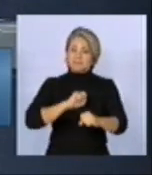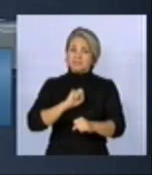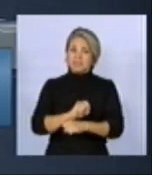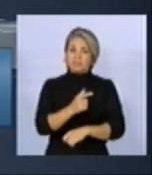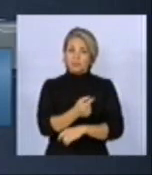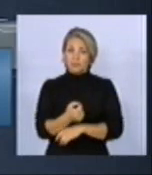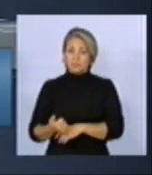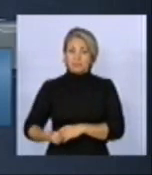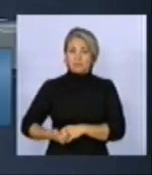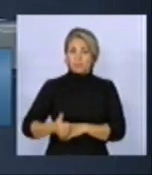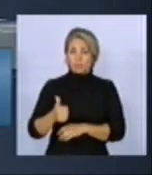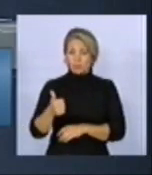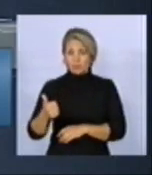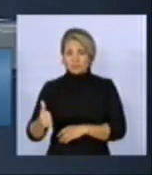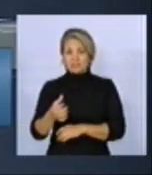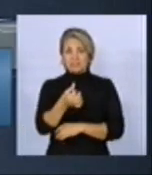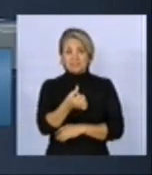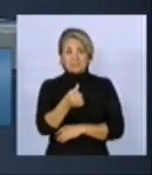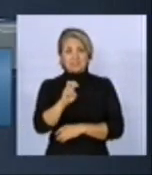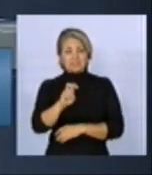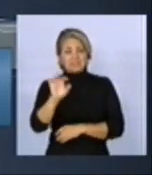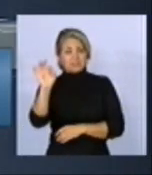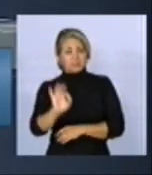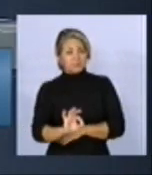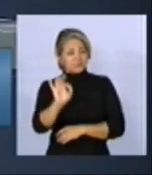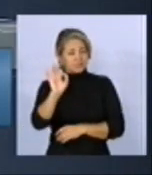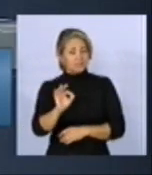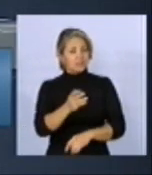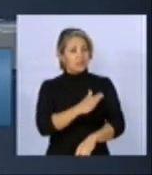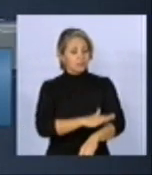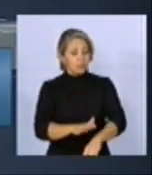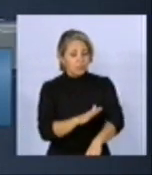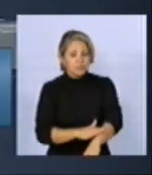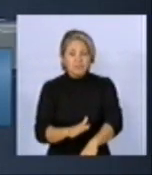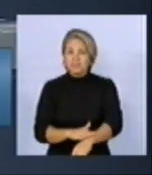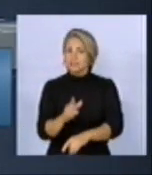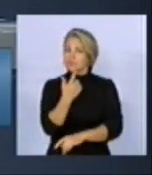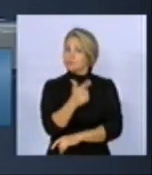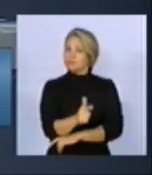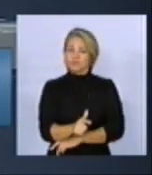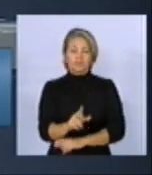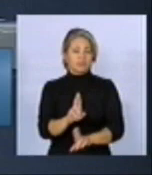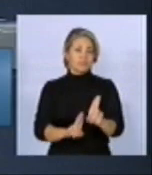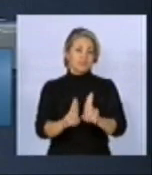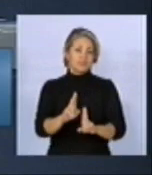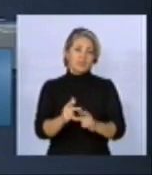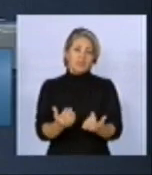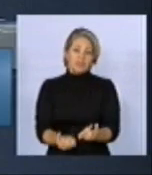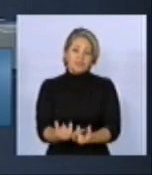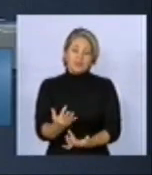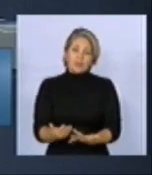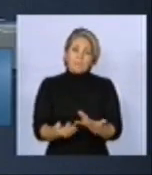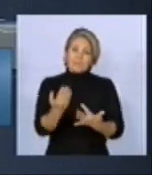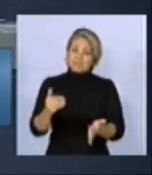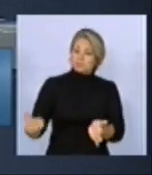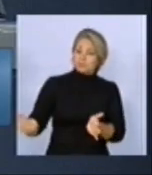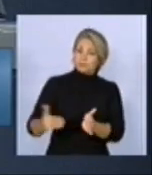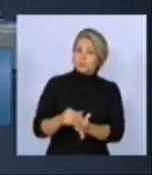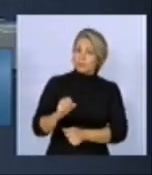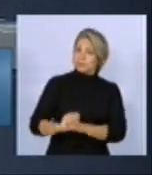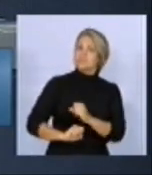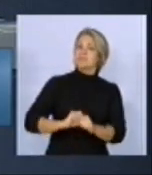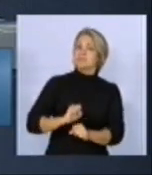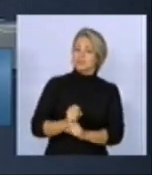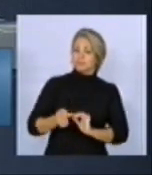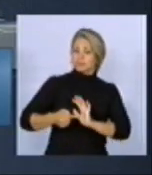65% da cana tava sendo colhida né então sem o uso do fogo em poucos anos um resultado realmente